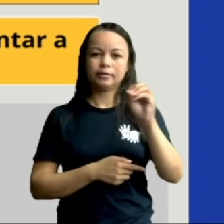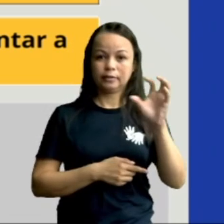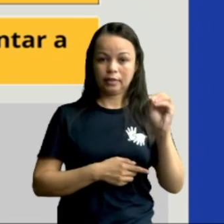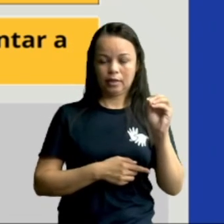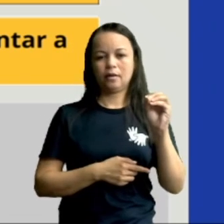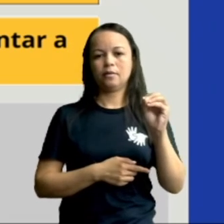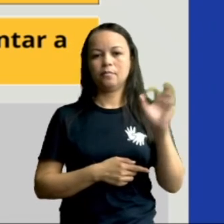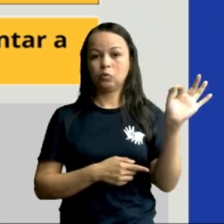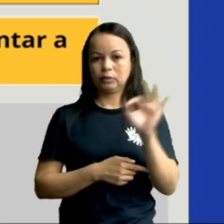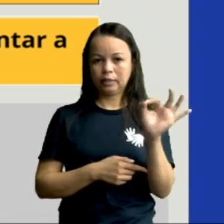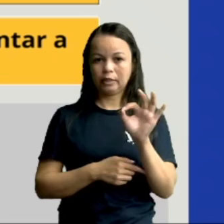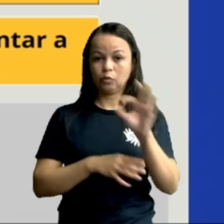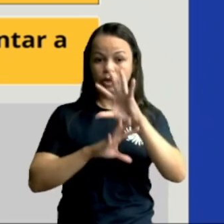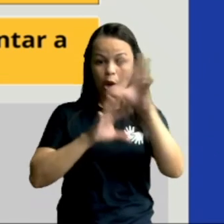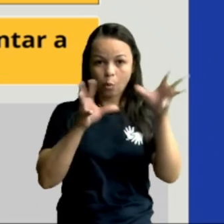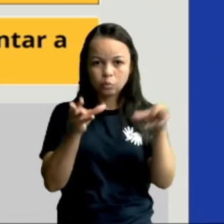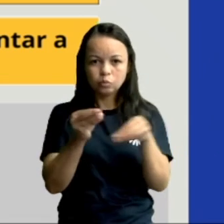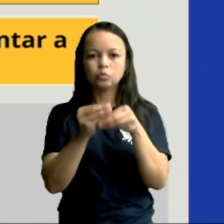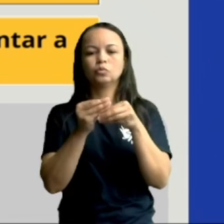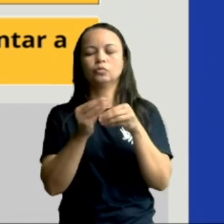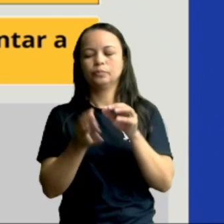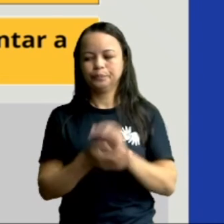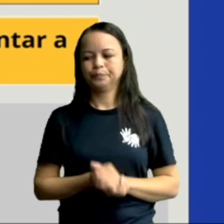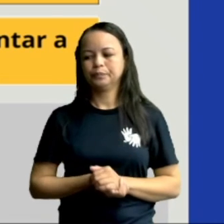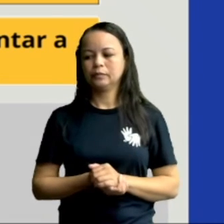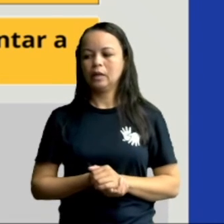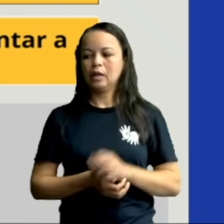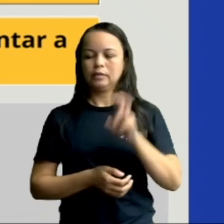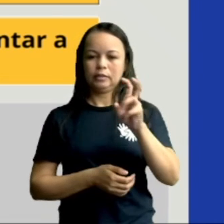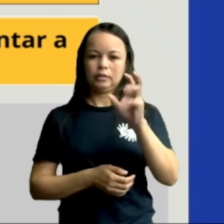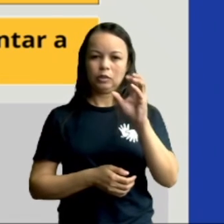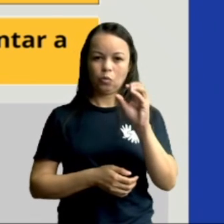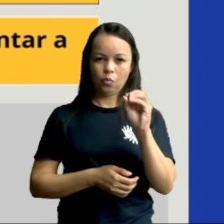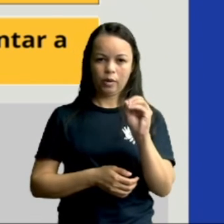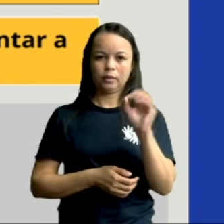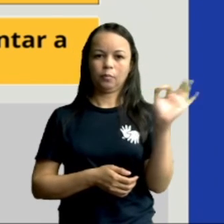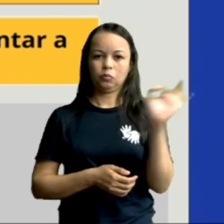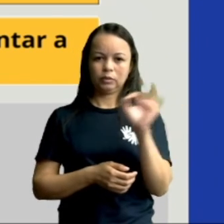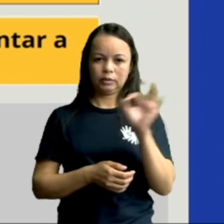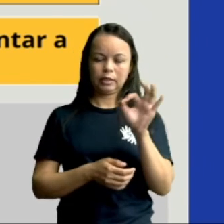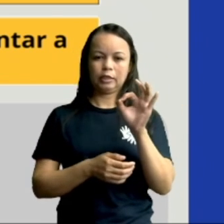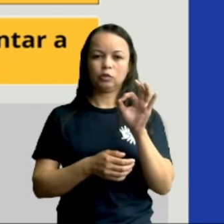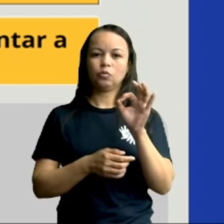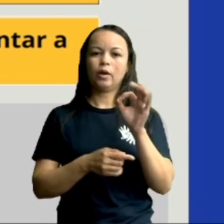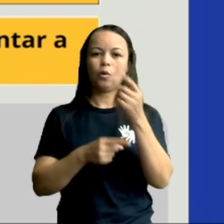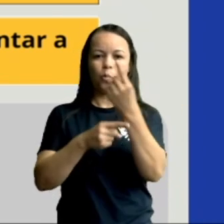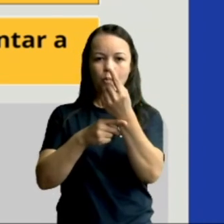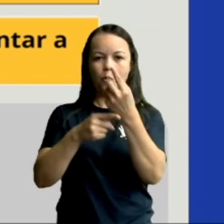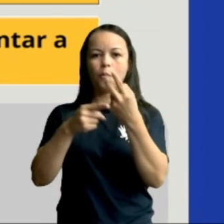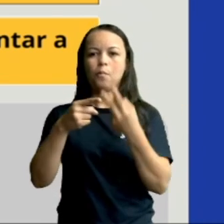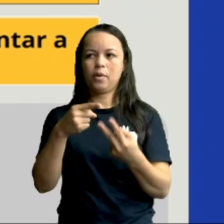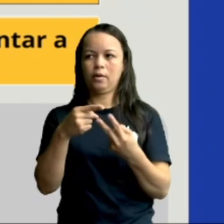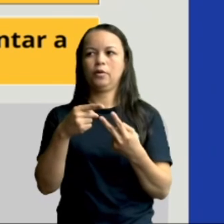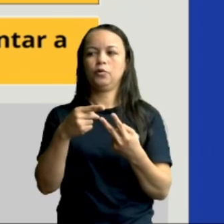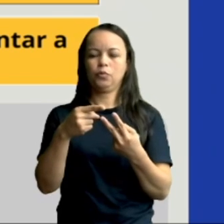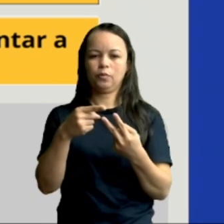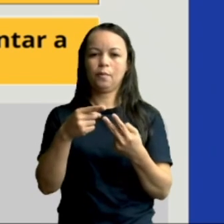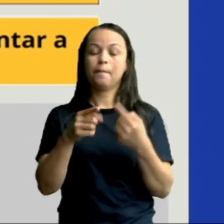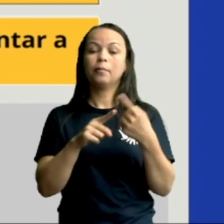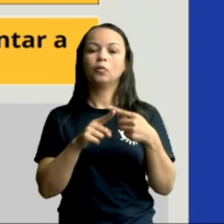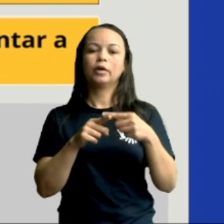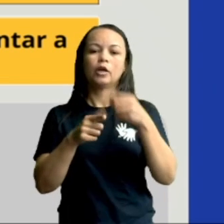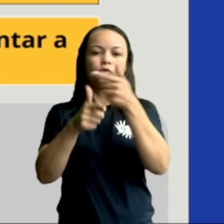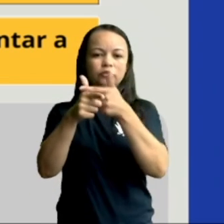meu inteiro, tá? 50% é 1/2, tá? Porque eu dividi por 2,